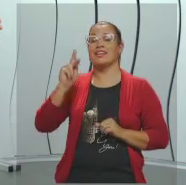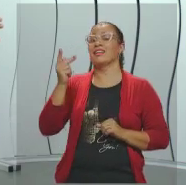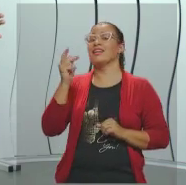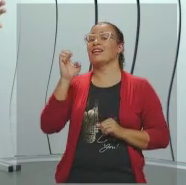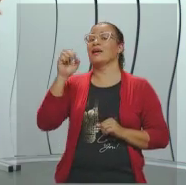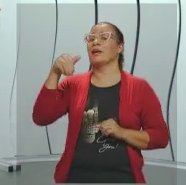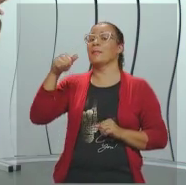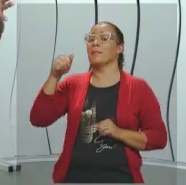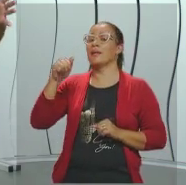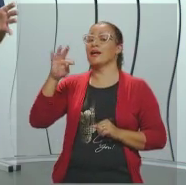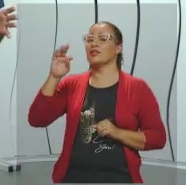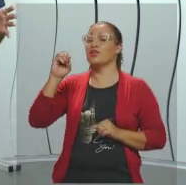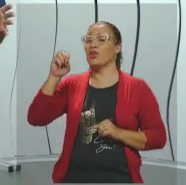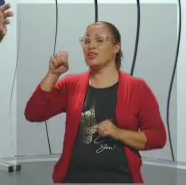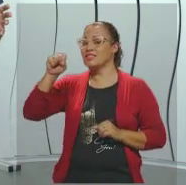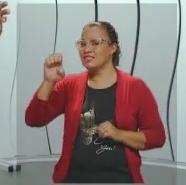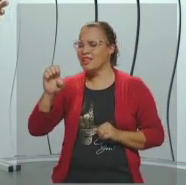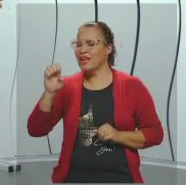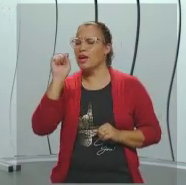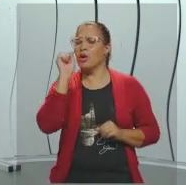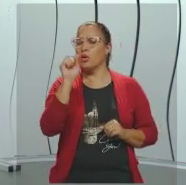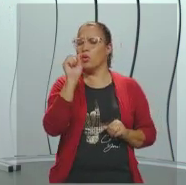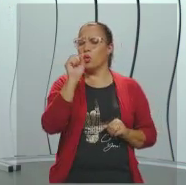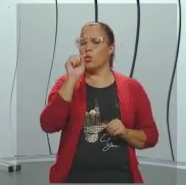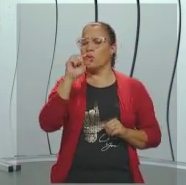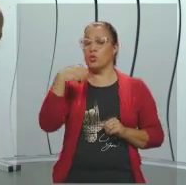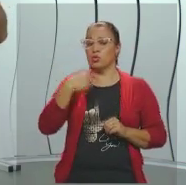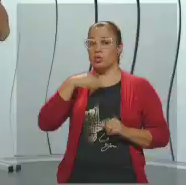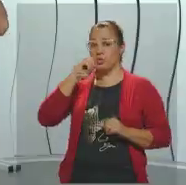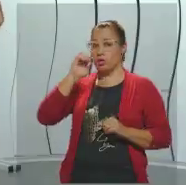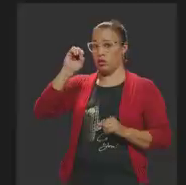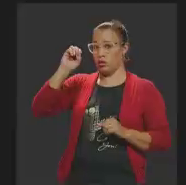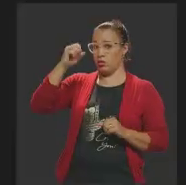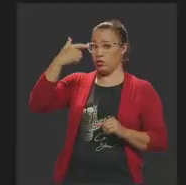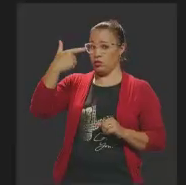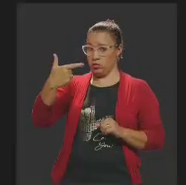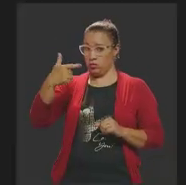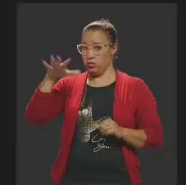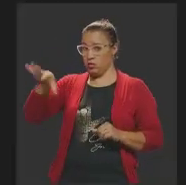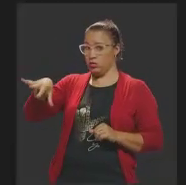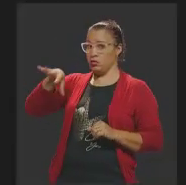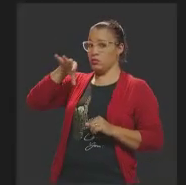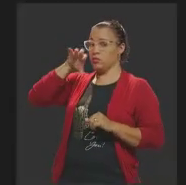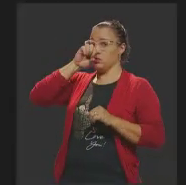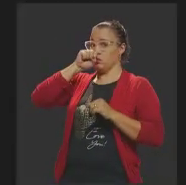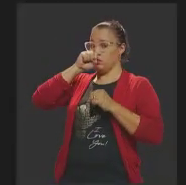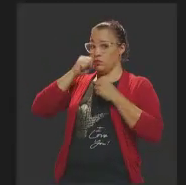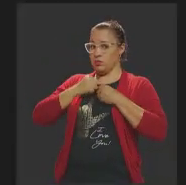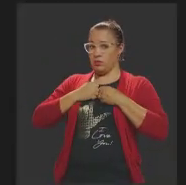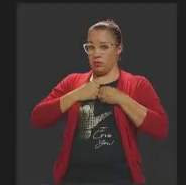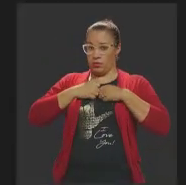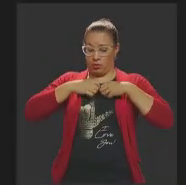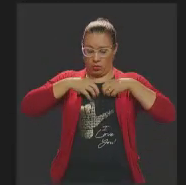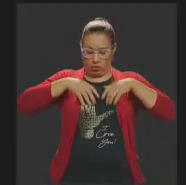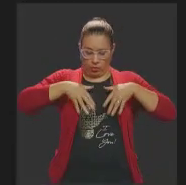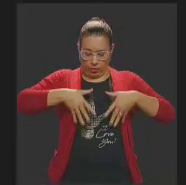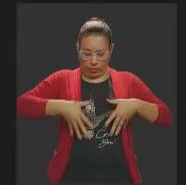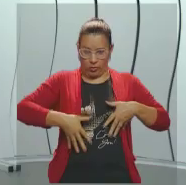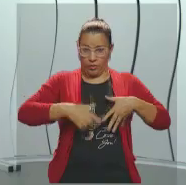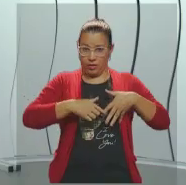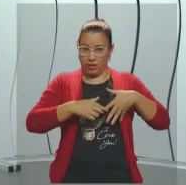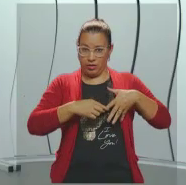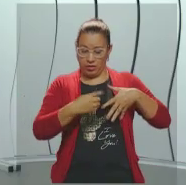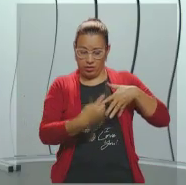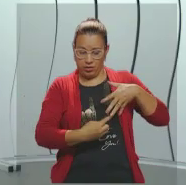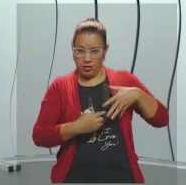Hematose é aquele processo em que o oxigênio sai dos alvéolos e passa para dentro dos capilares